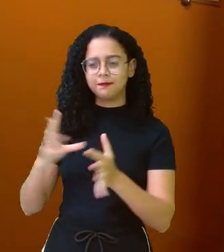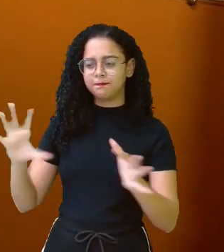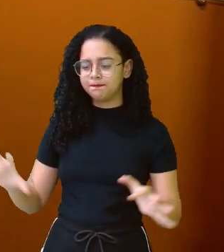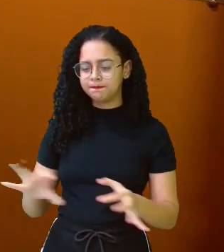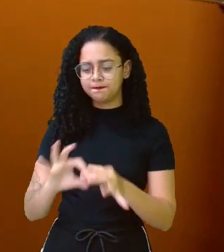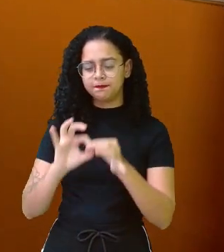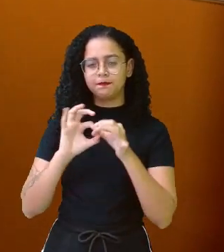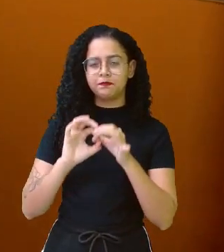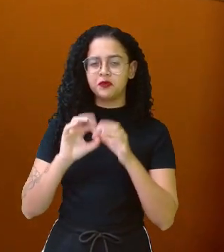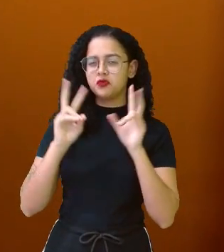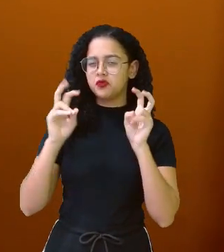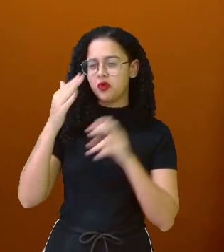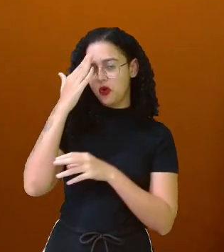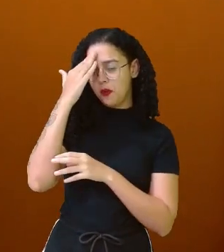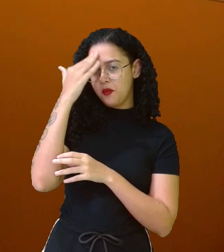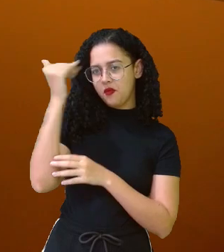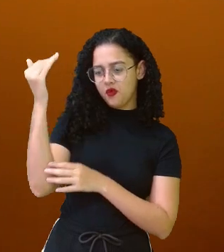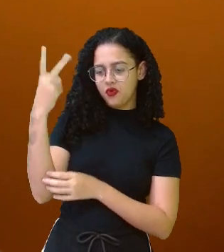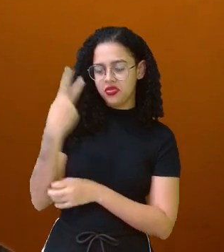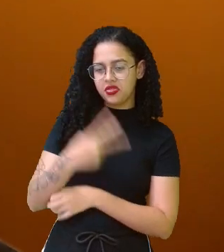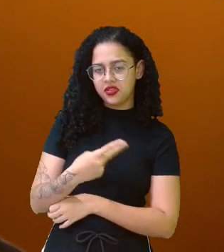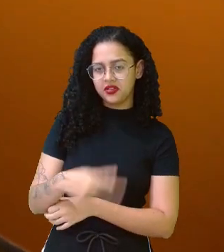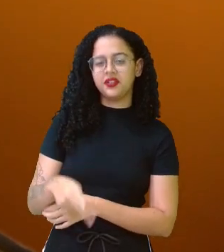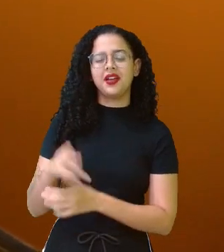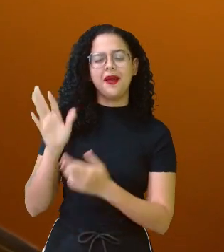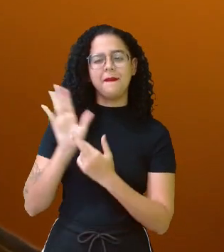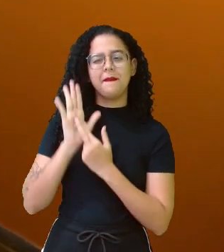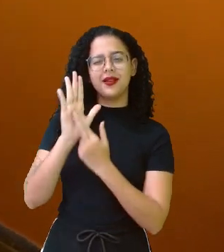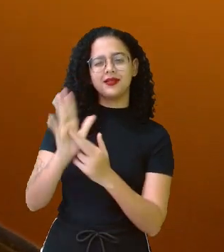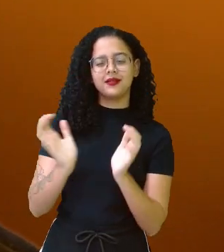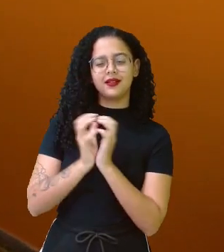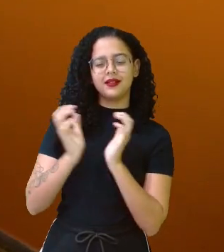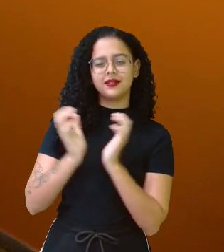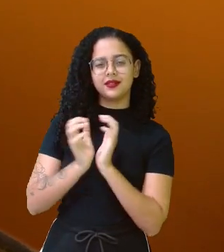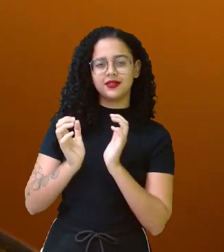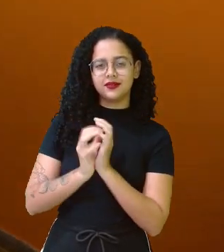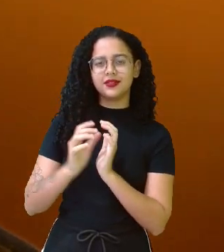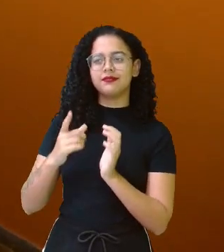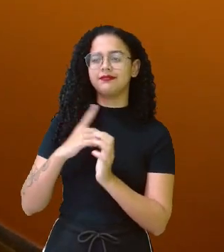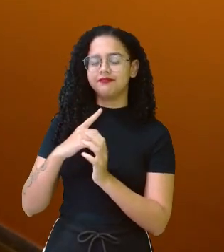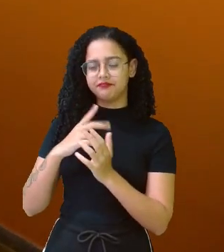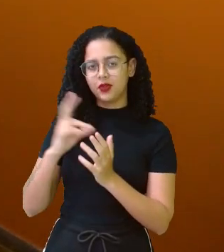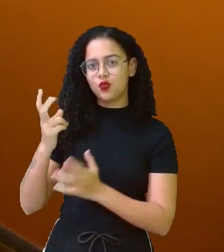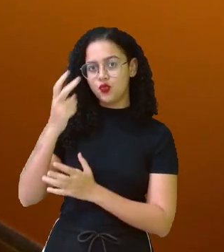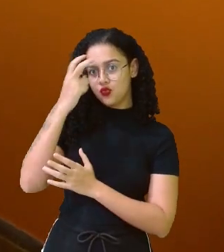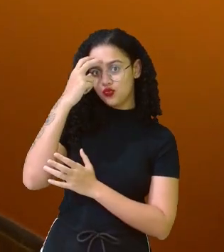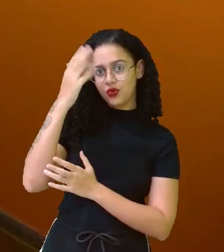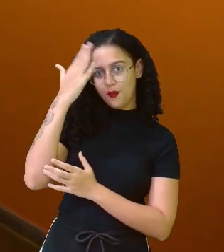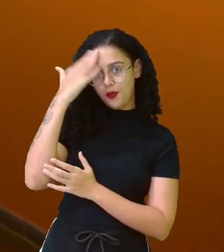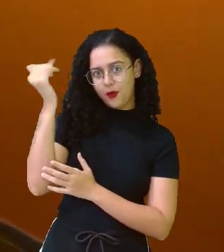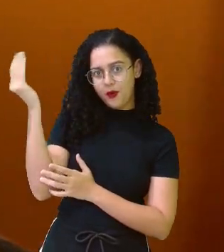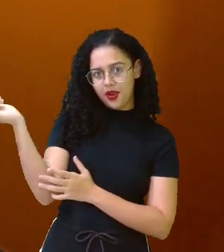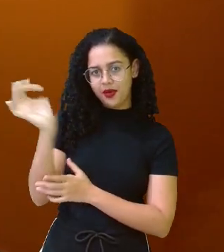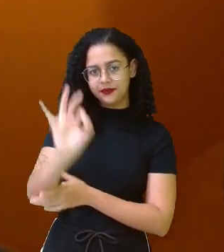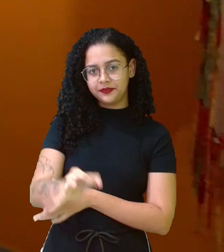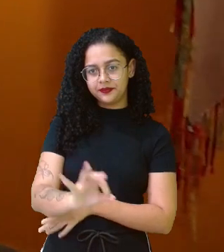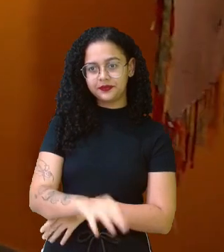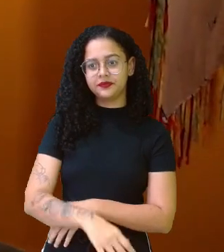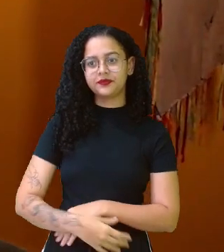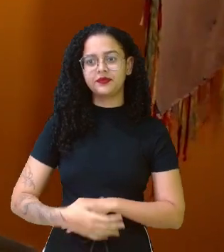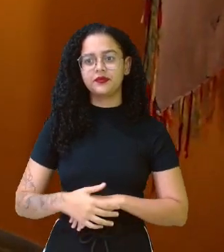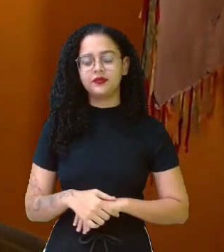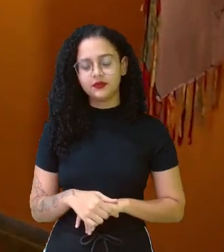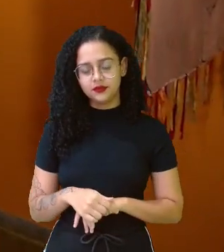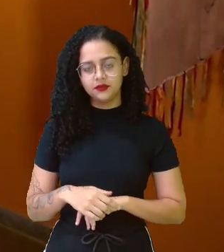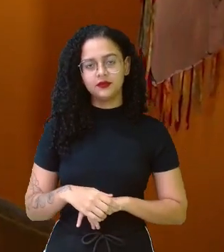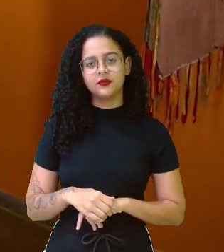populares, sempre trazendo representações que a gente possa ter uma alusão à parte da cultura popular, né? Menos uma cultura